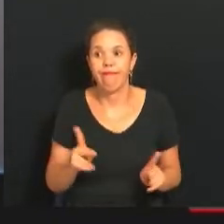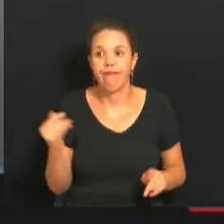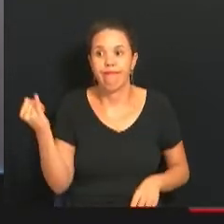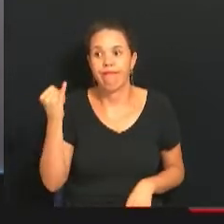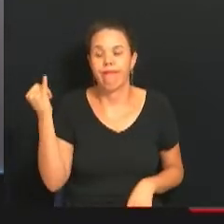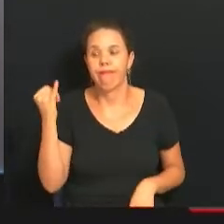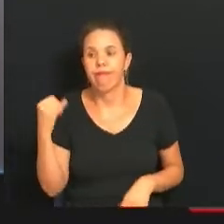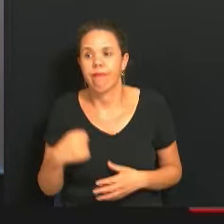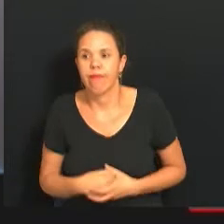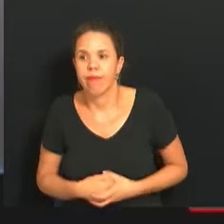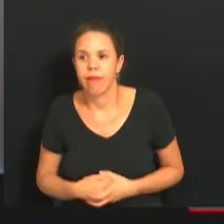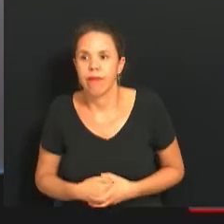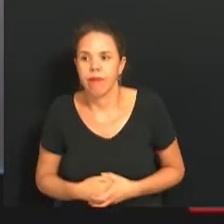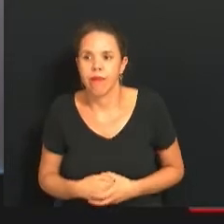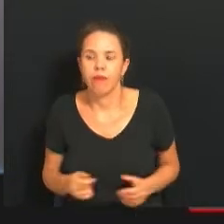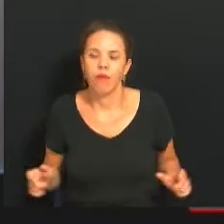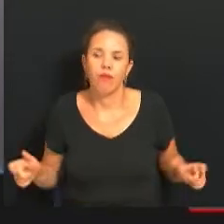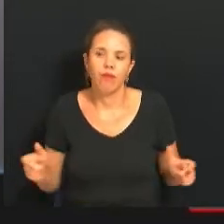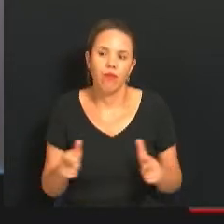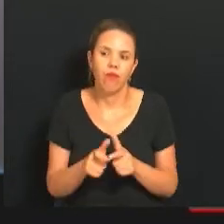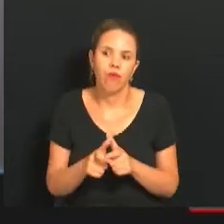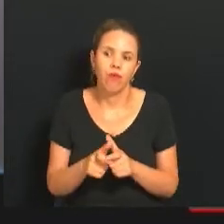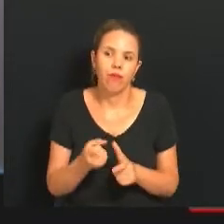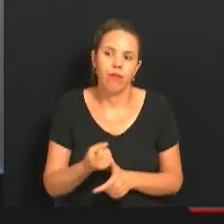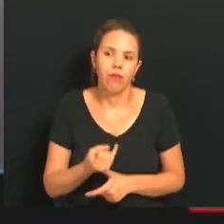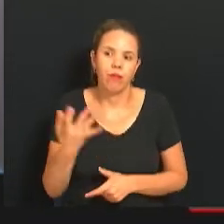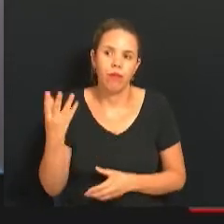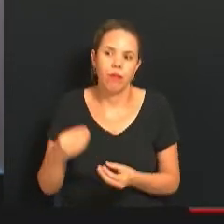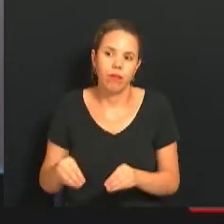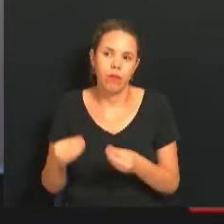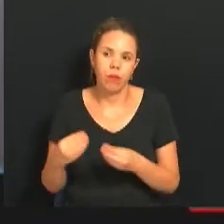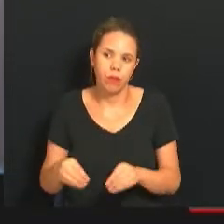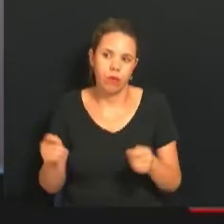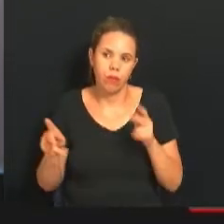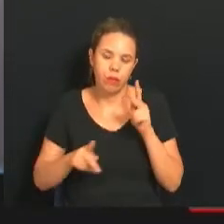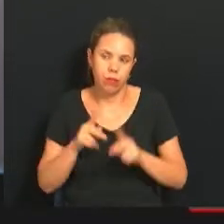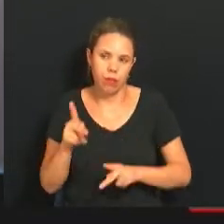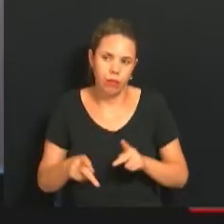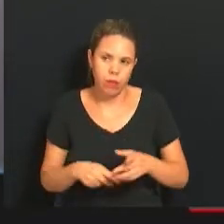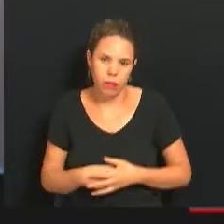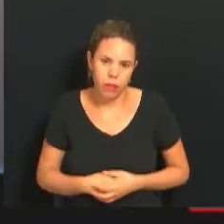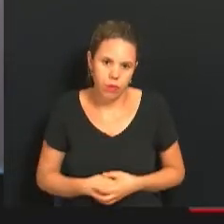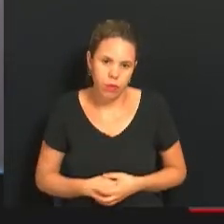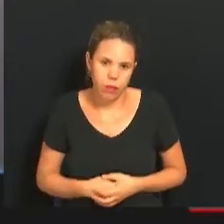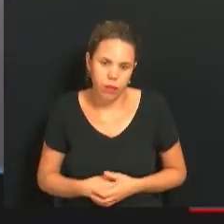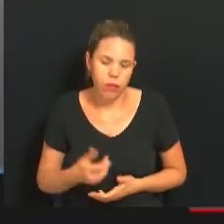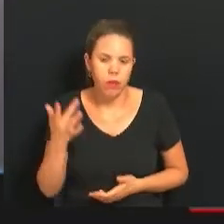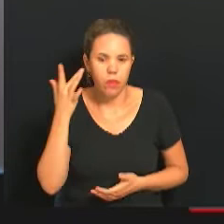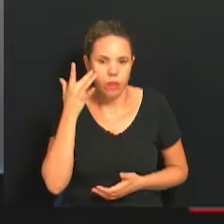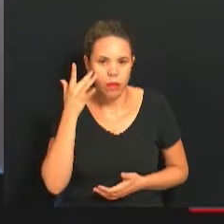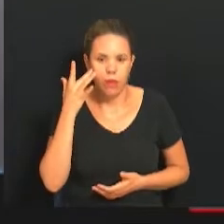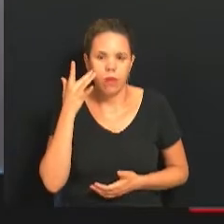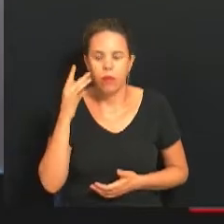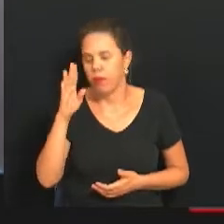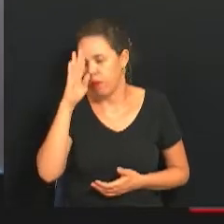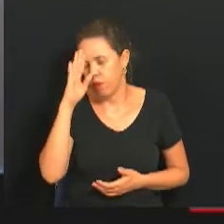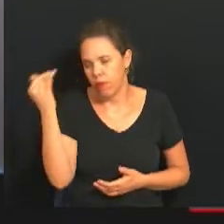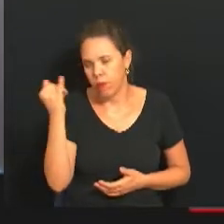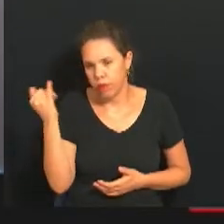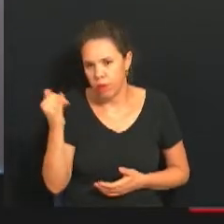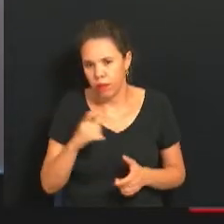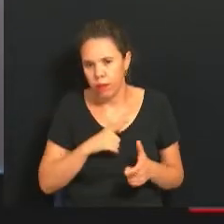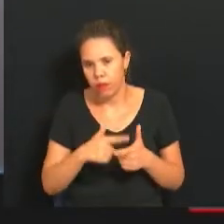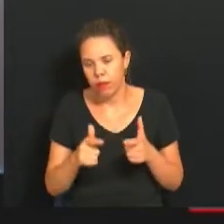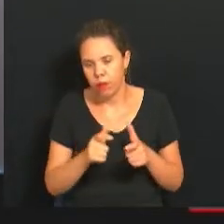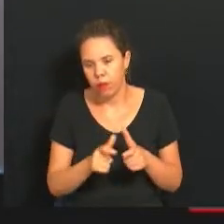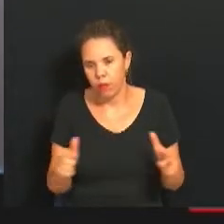importantíssimas para diminuir a quantidade de danos possíveis para a população civil. E acho que esse é o tópico principal. A gente tem um grande problema,